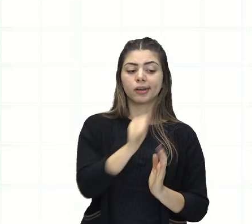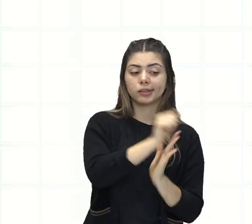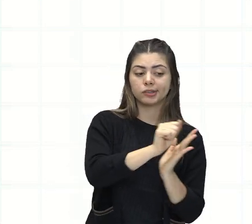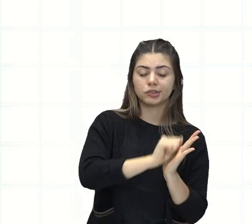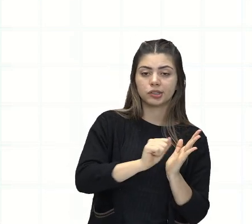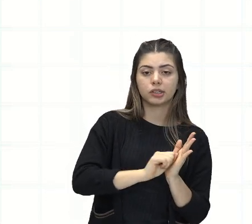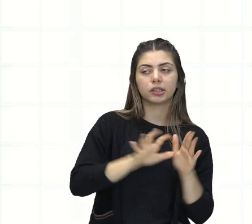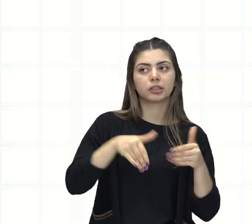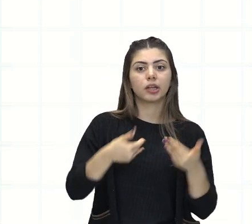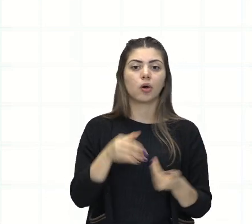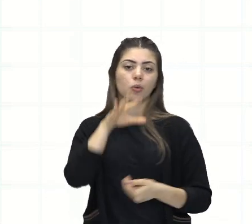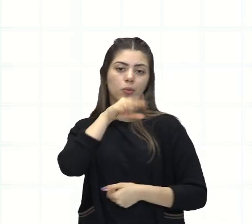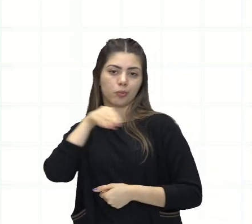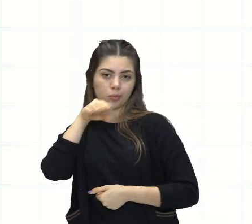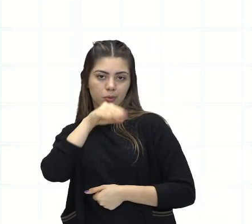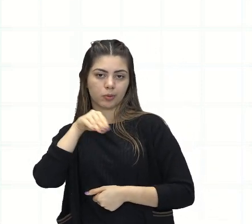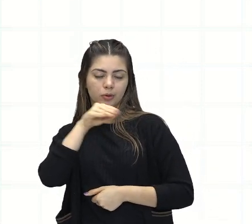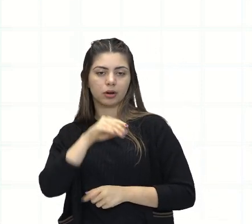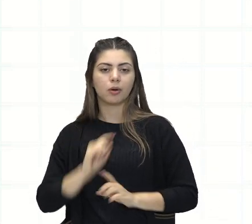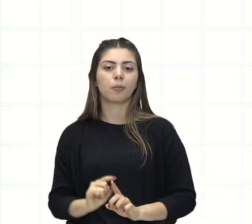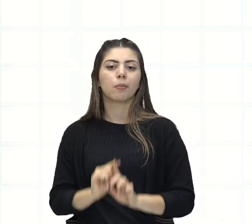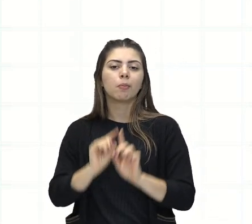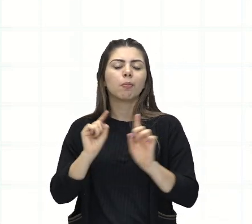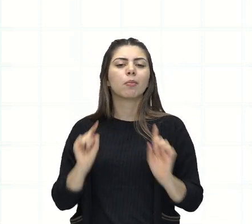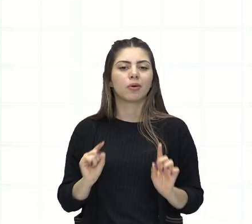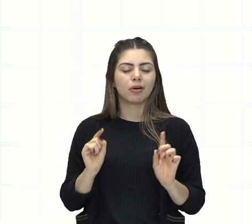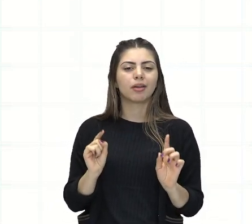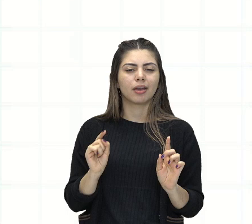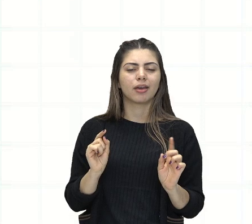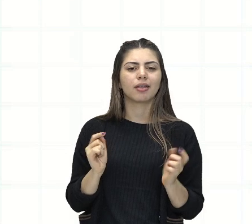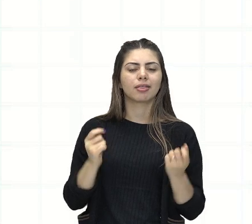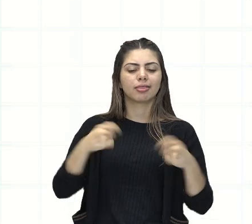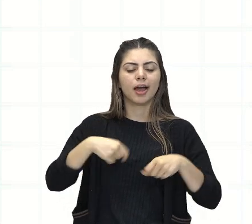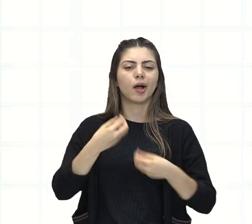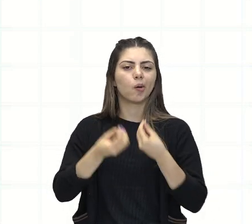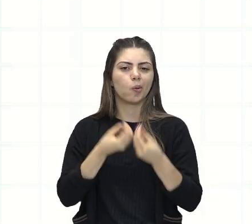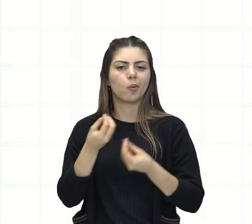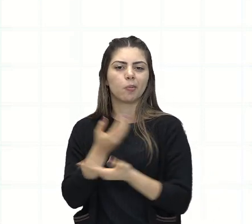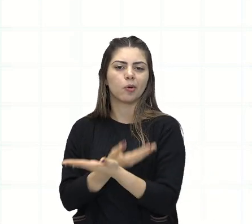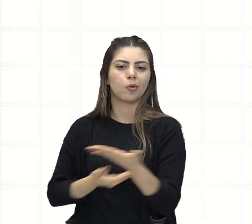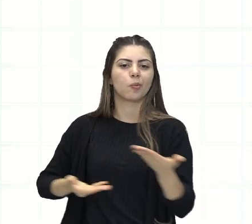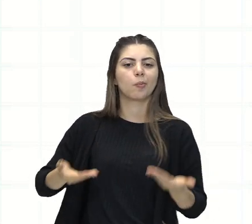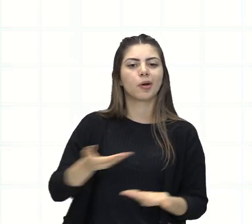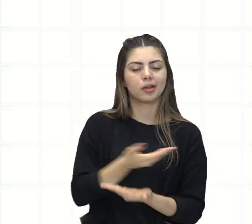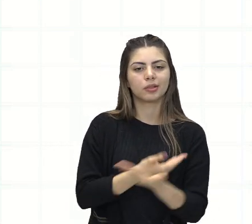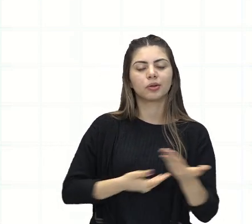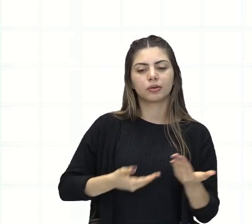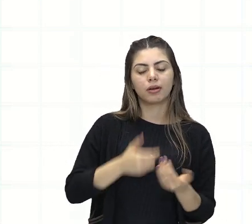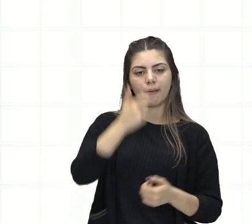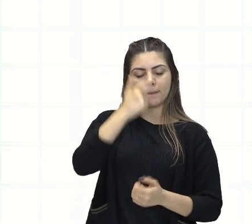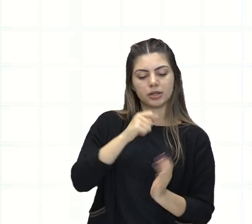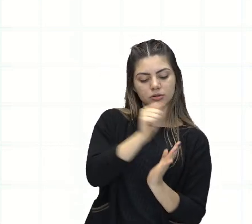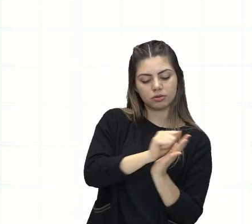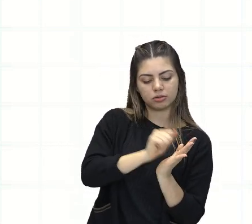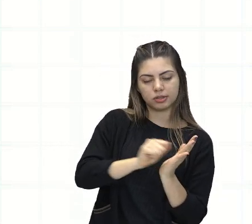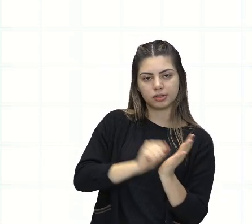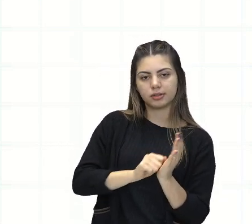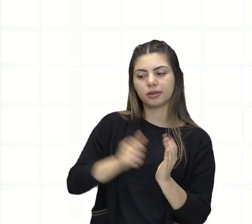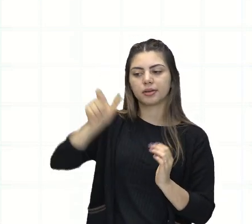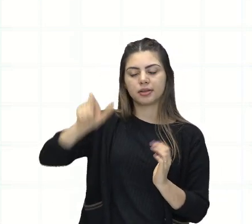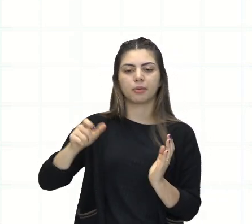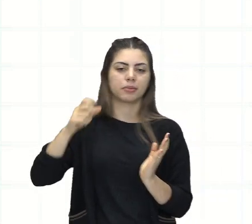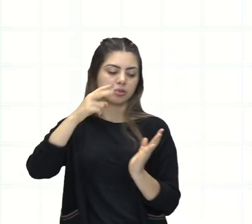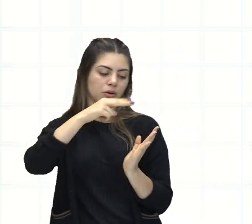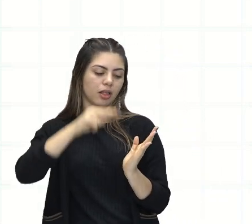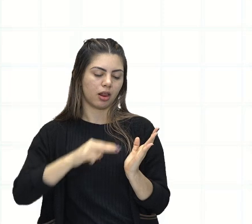escrita ou oral, mas vai fazer uma interação entre o escritor e o